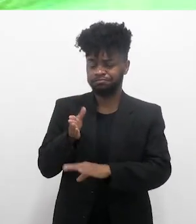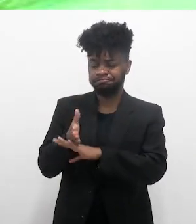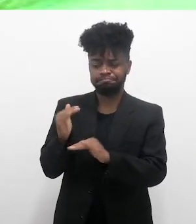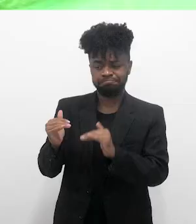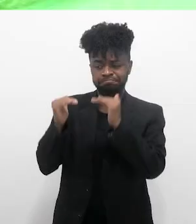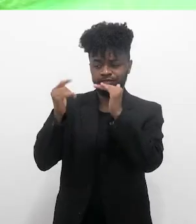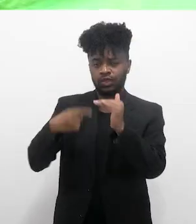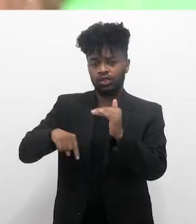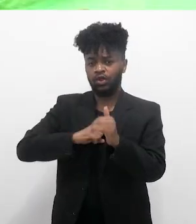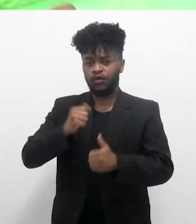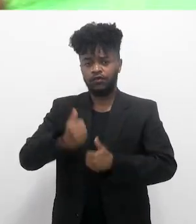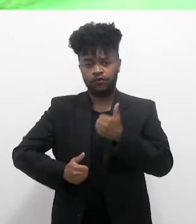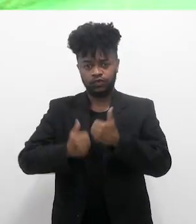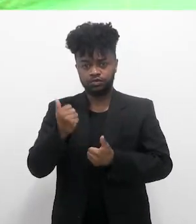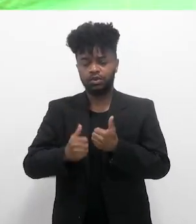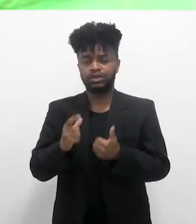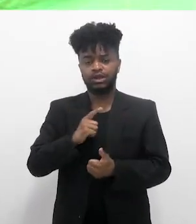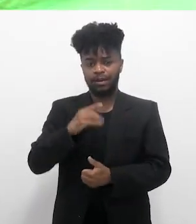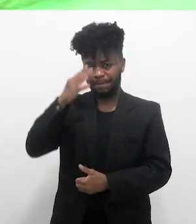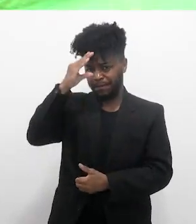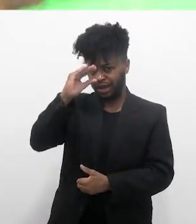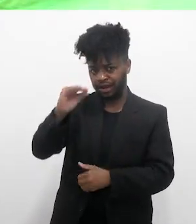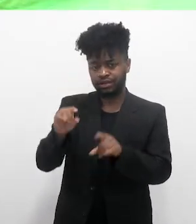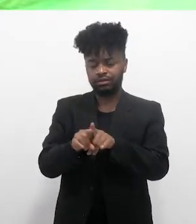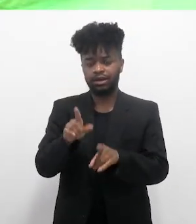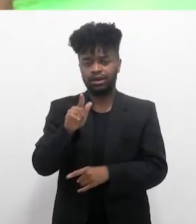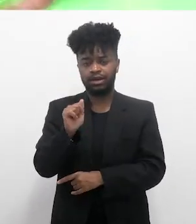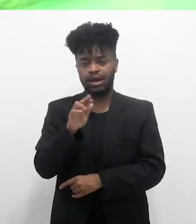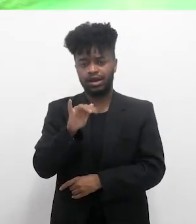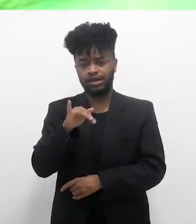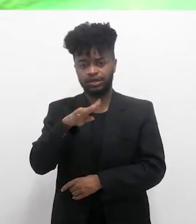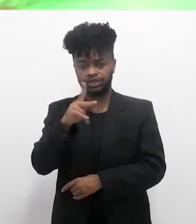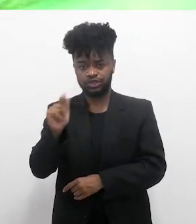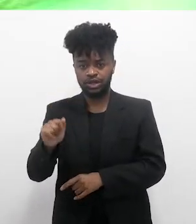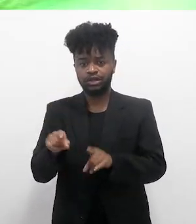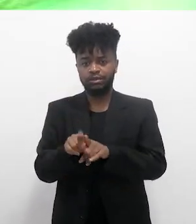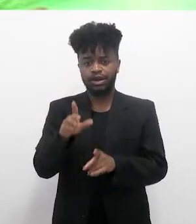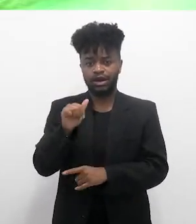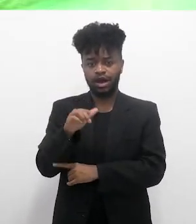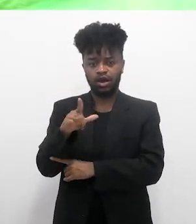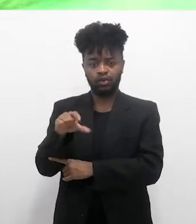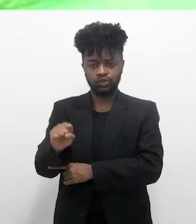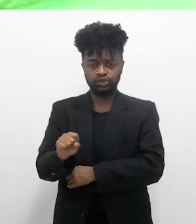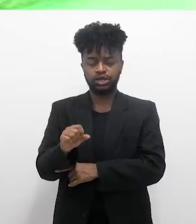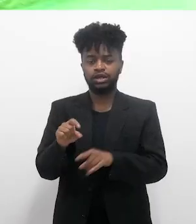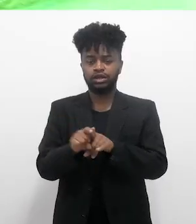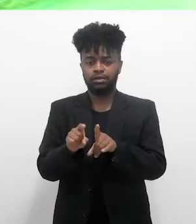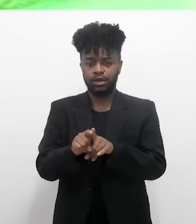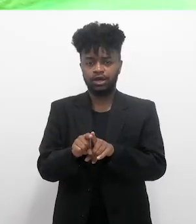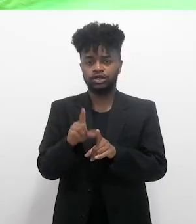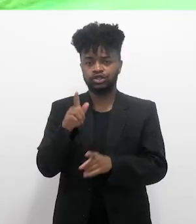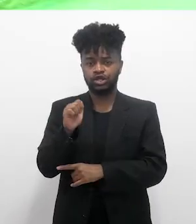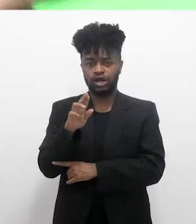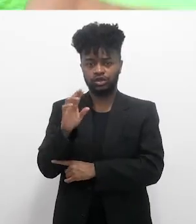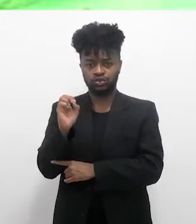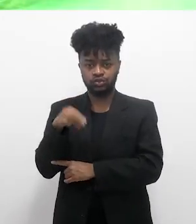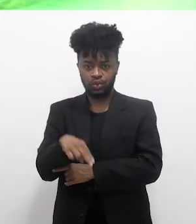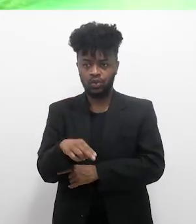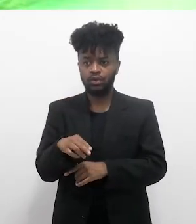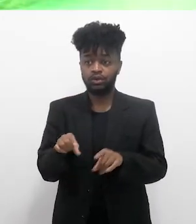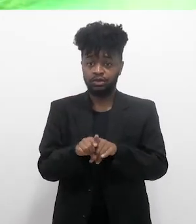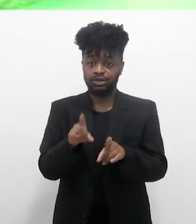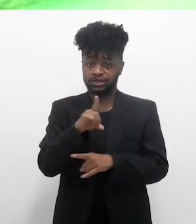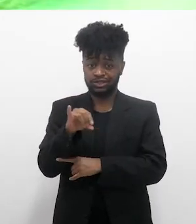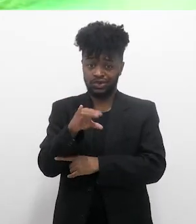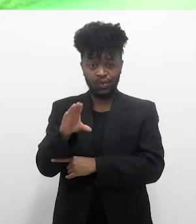nosso futebol. Já tinha o Pelé, já tinha o Garrincha, Carlos Alberto Torres, o Tostão, o Gerson, o Canhotinha, e tem o Zico